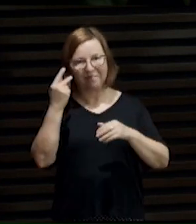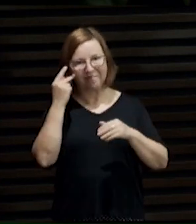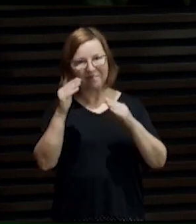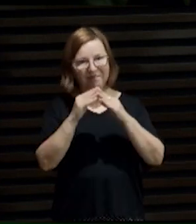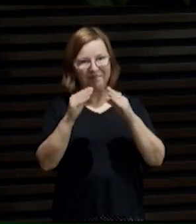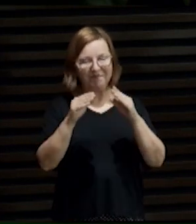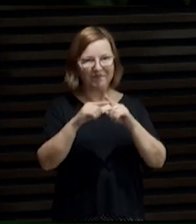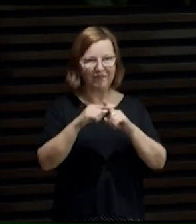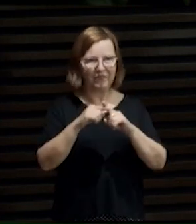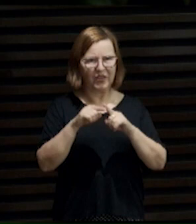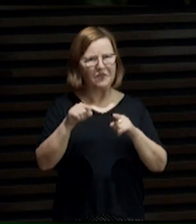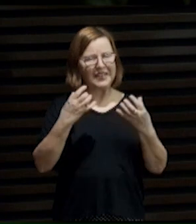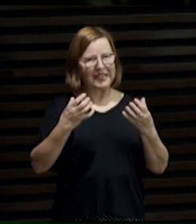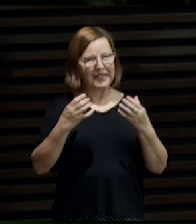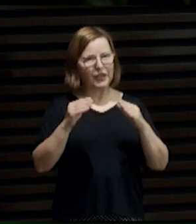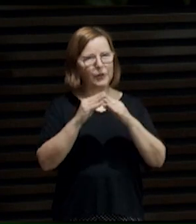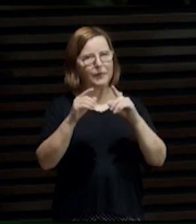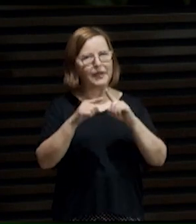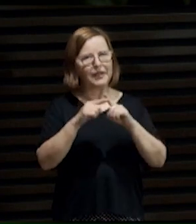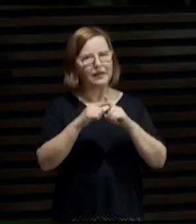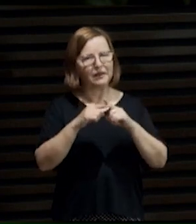Você quer ter uma igreja tranquila,